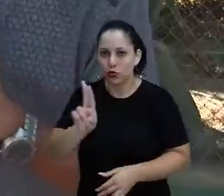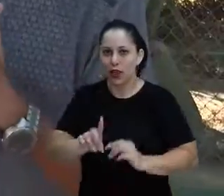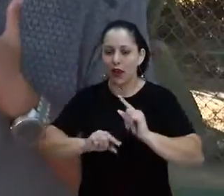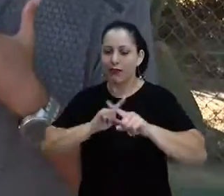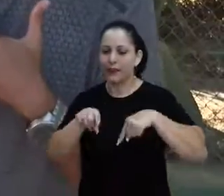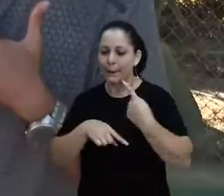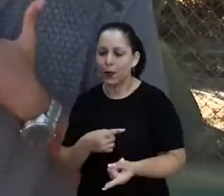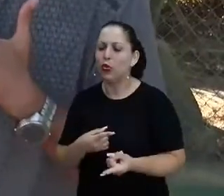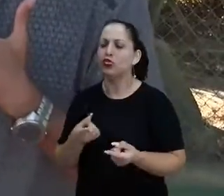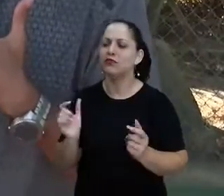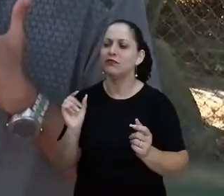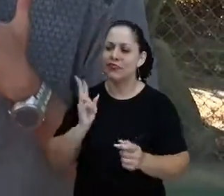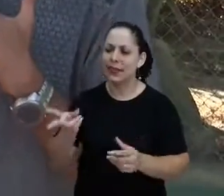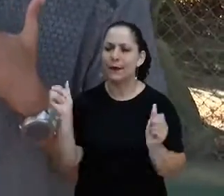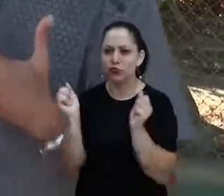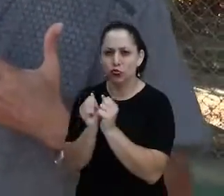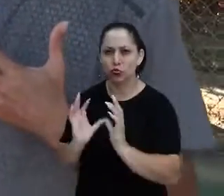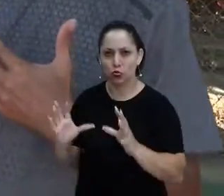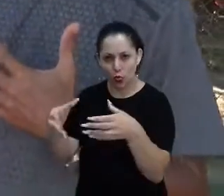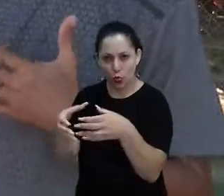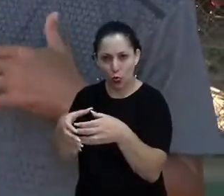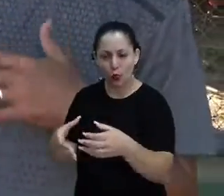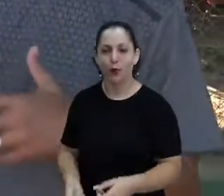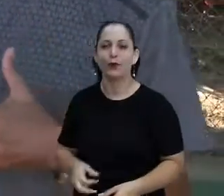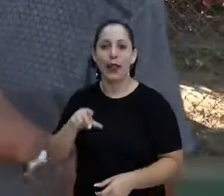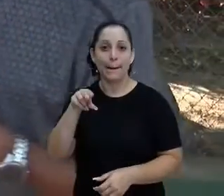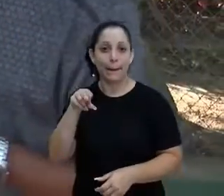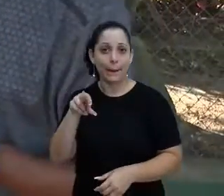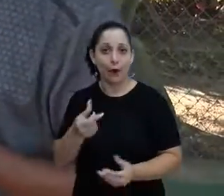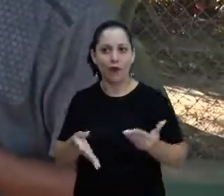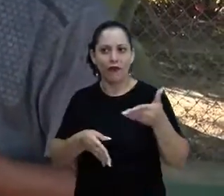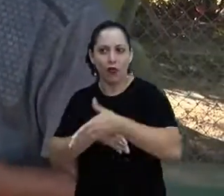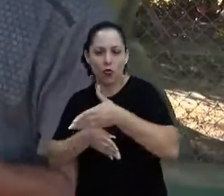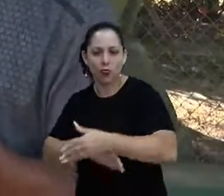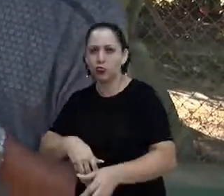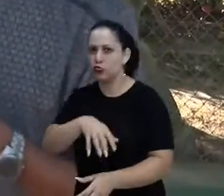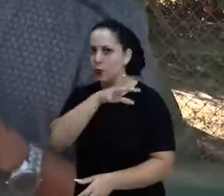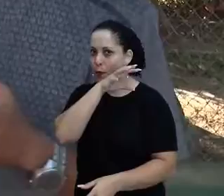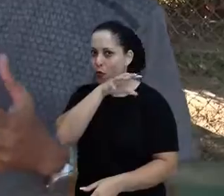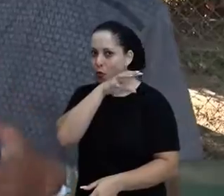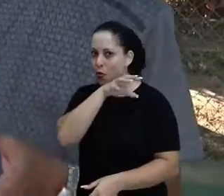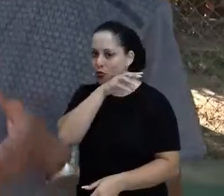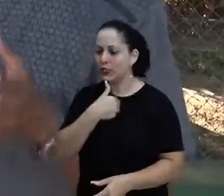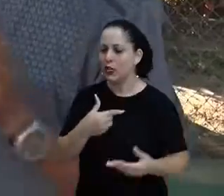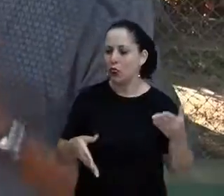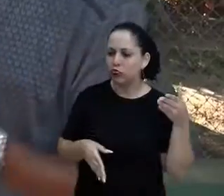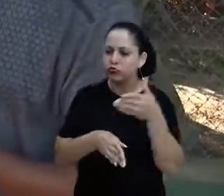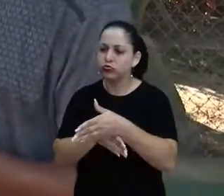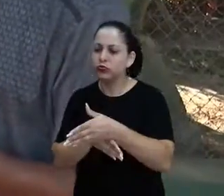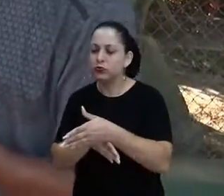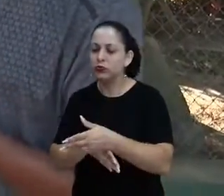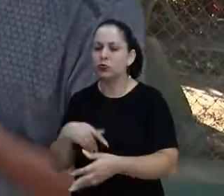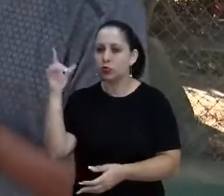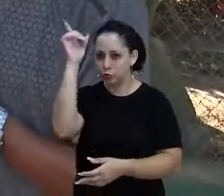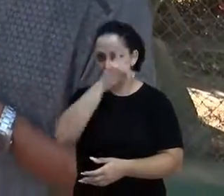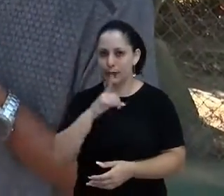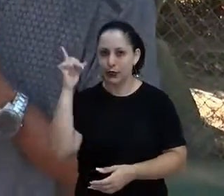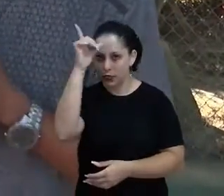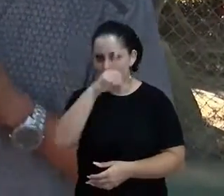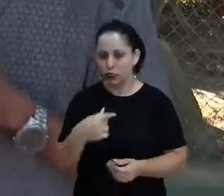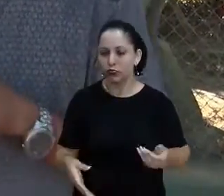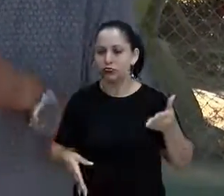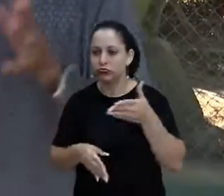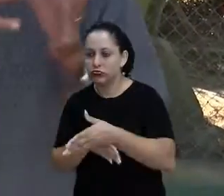comecei sempre estar junto com a equipe. Aí meu irmão um dia foi o roupeiro do esporte e eu fui roupeiro do Minho, Associação Amigo do